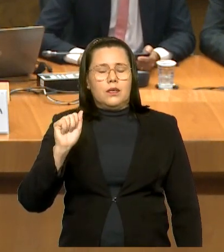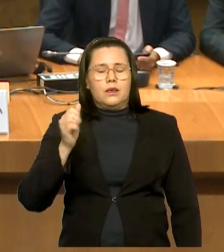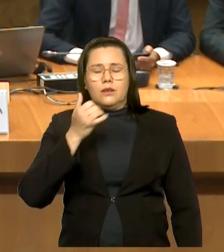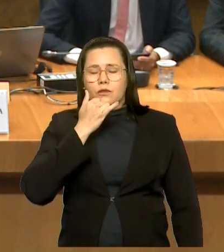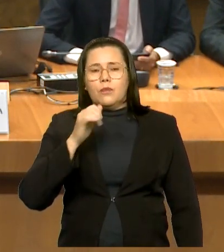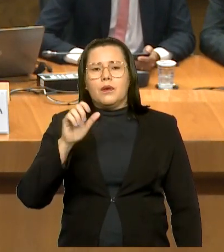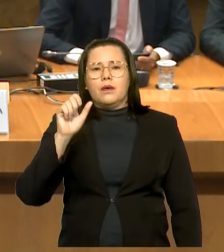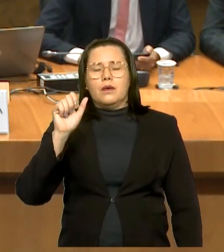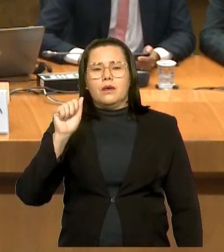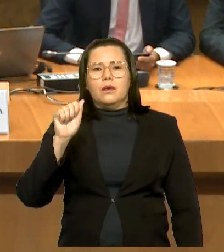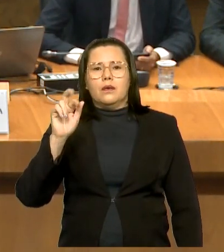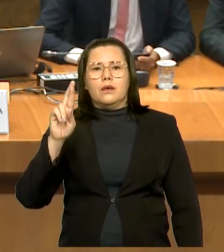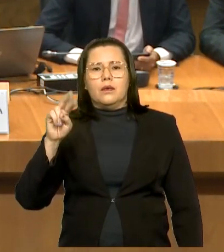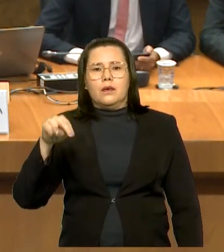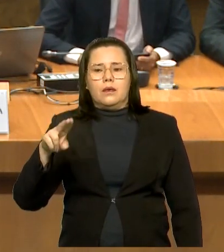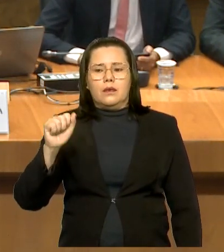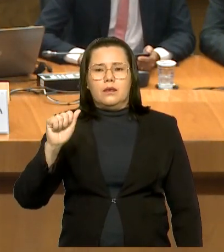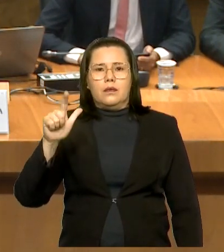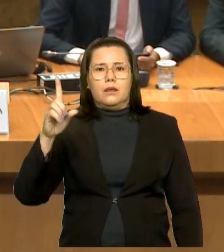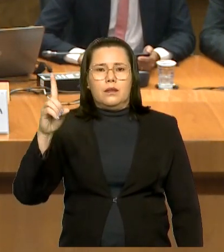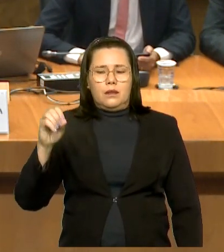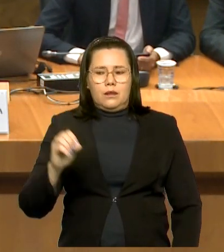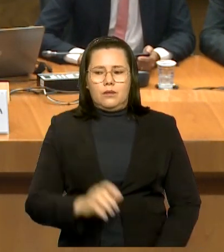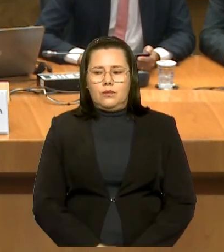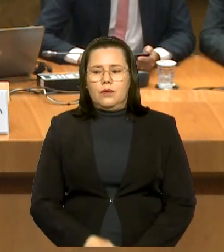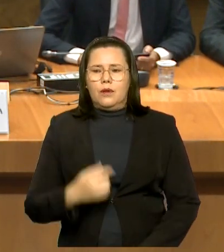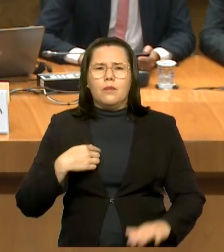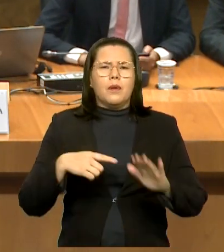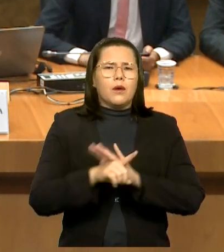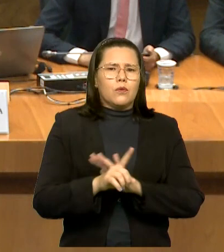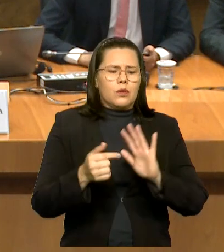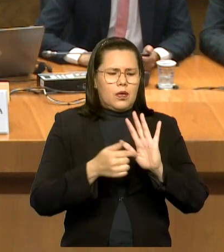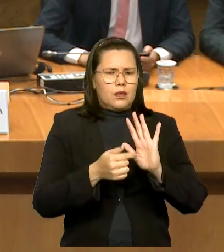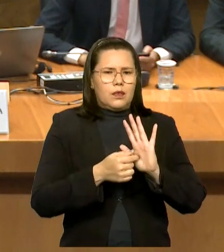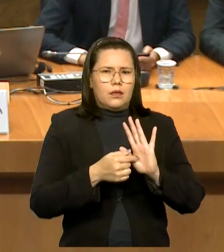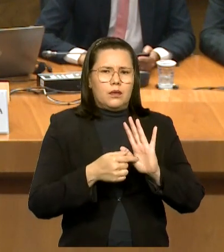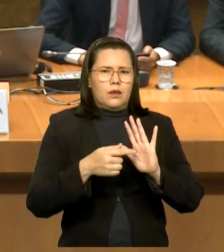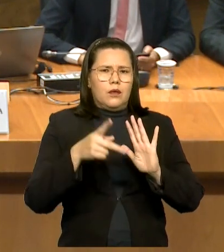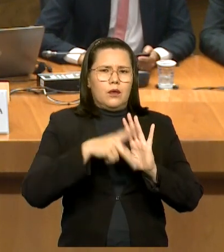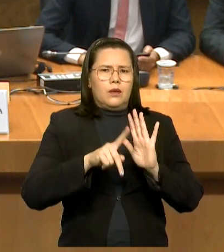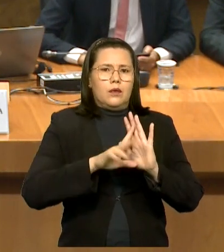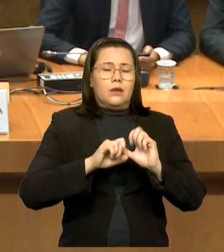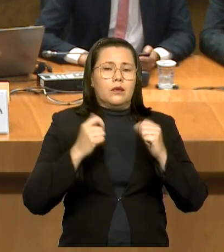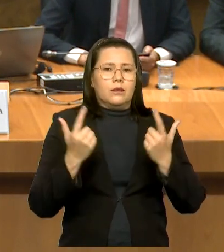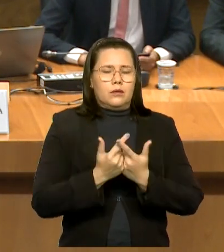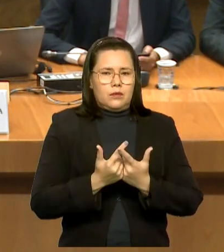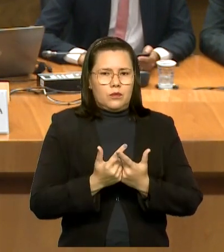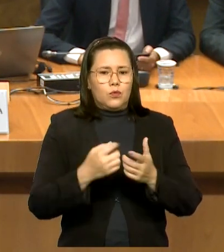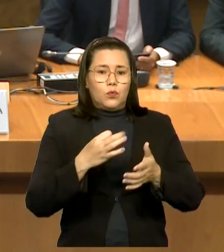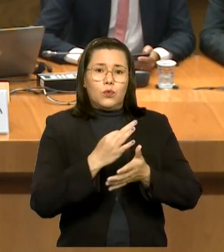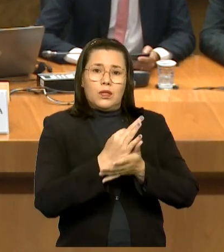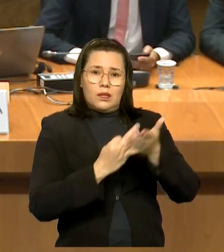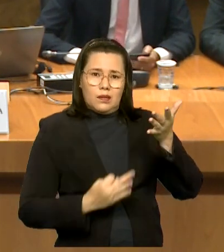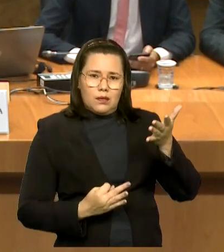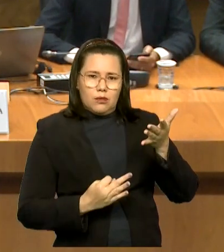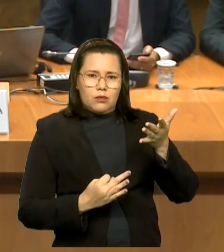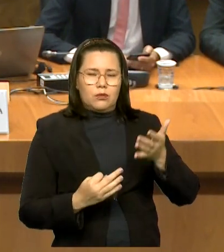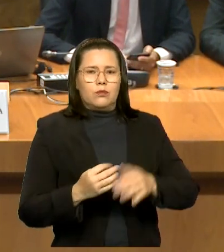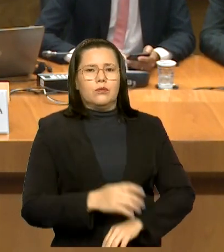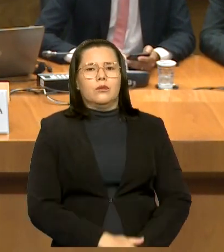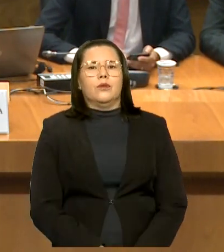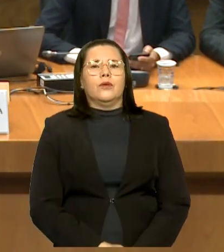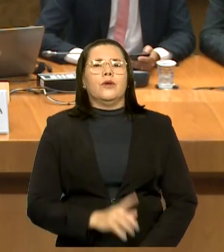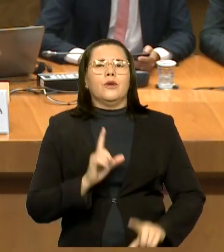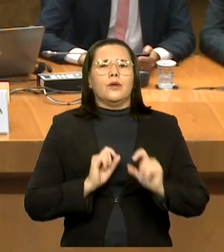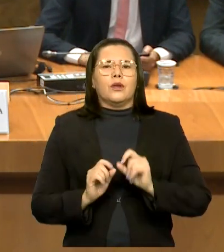Eu consulto o deputado Davi. Na resolução, deputado Davi, está constando, no texto da resolução, está constando como,